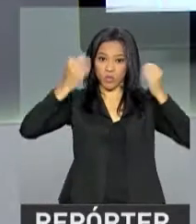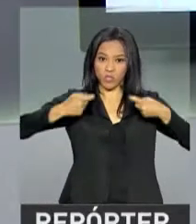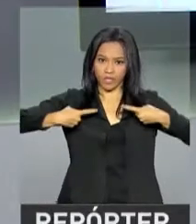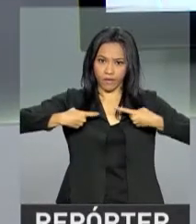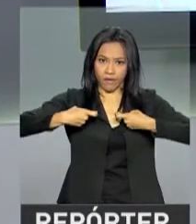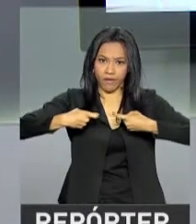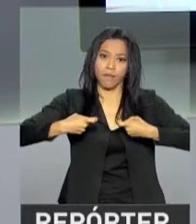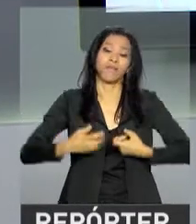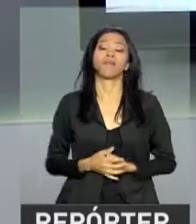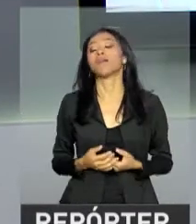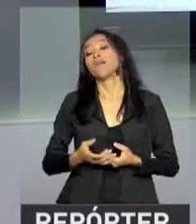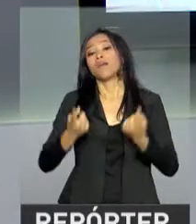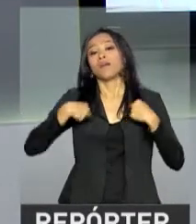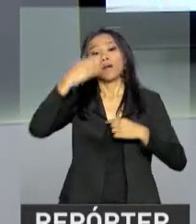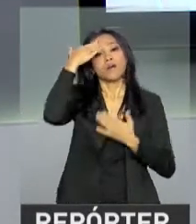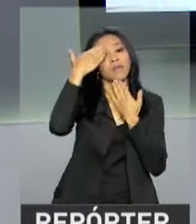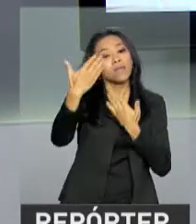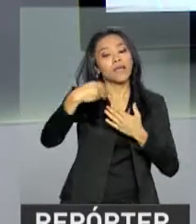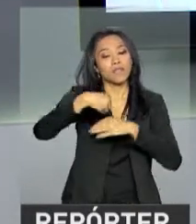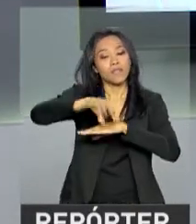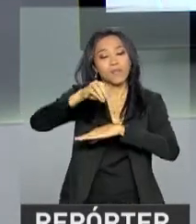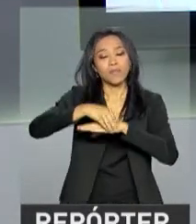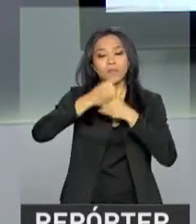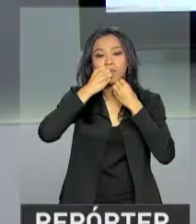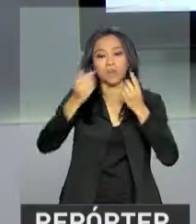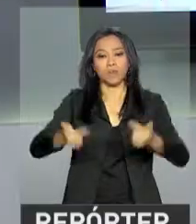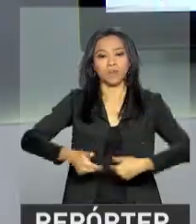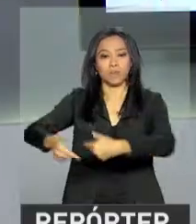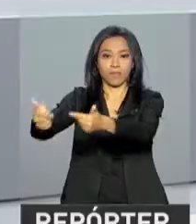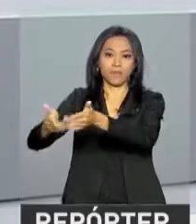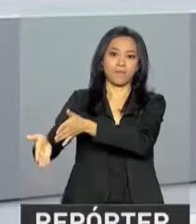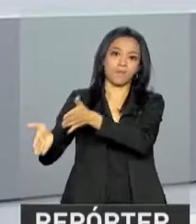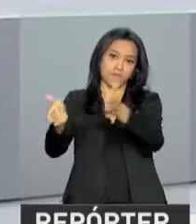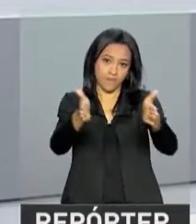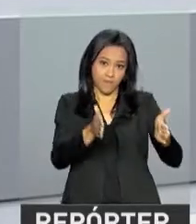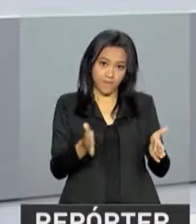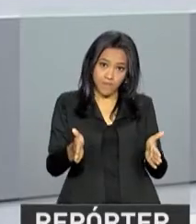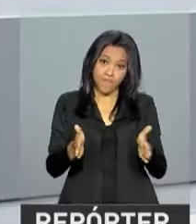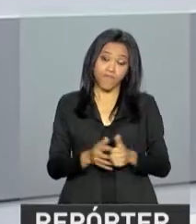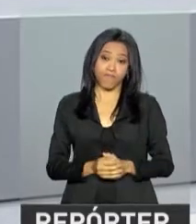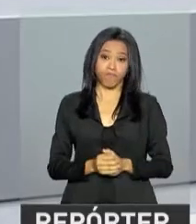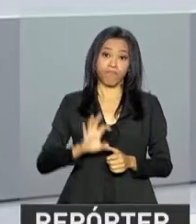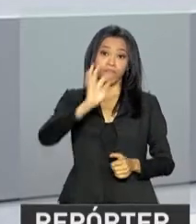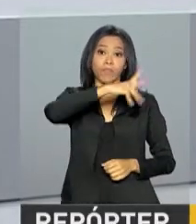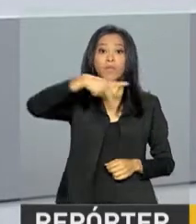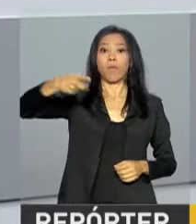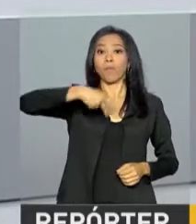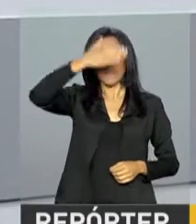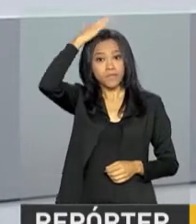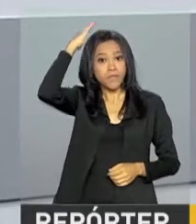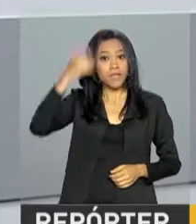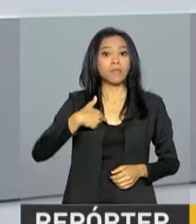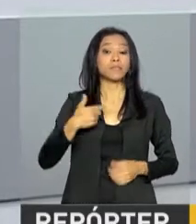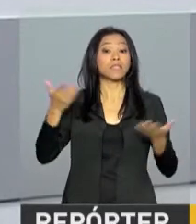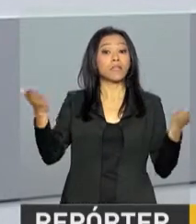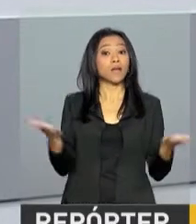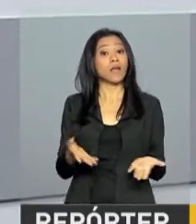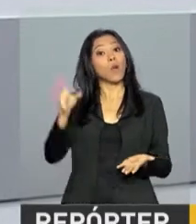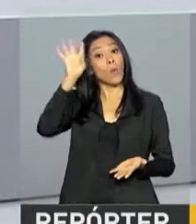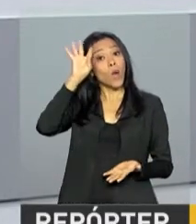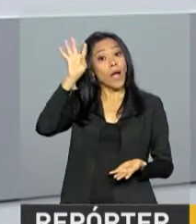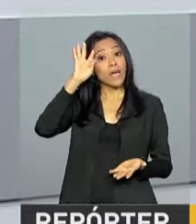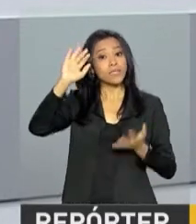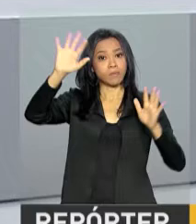muito obrigada luana pelas suas informações bom trabalho pra você o presidente michel temer recebeu nesta quarta feira